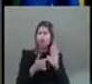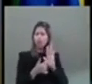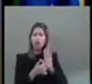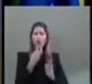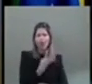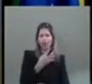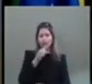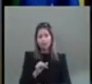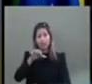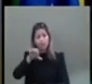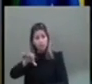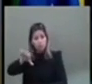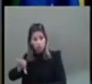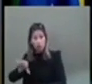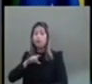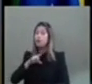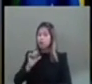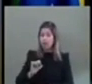2019